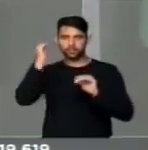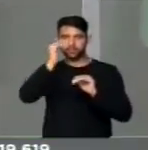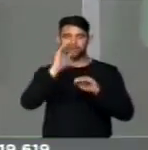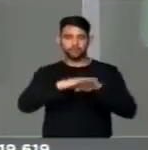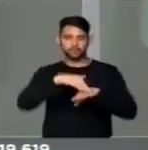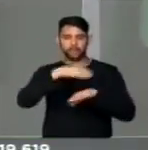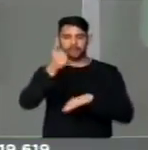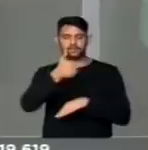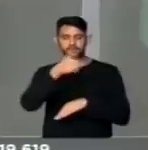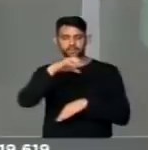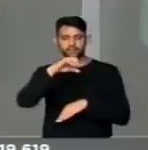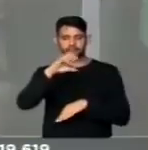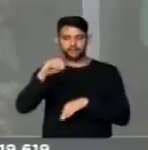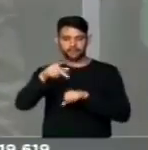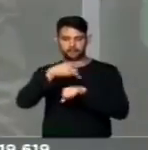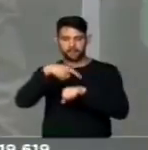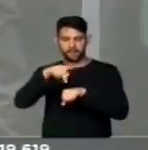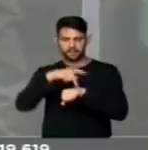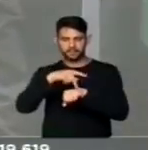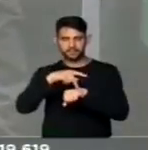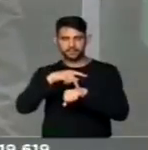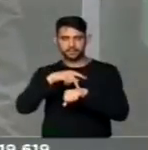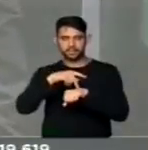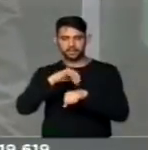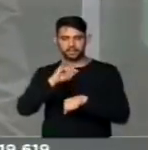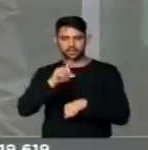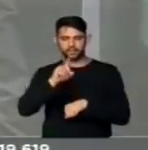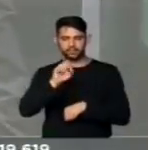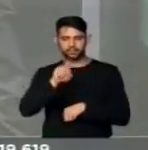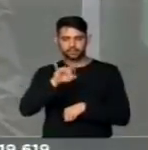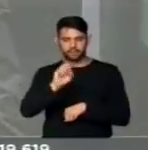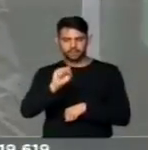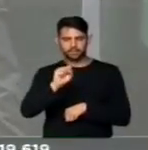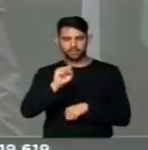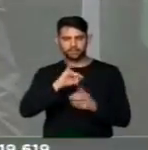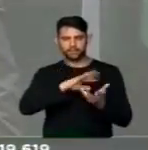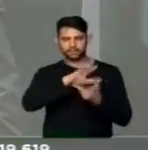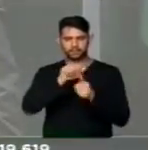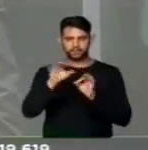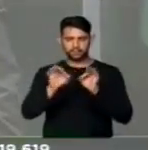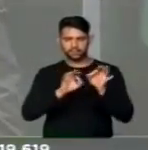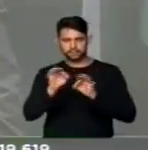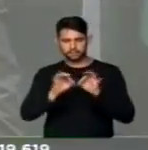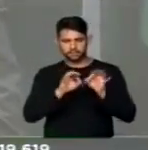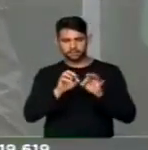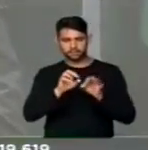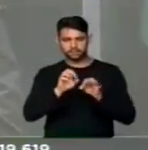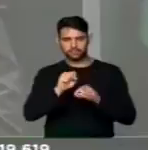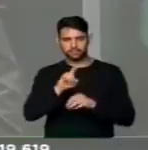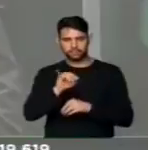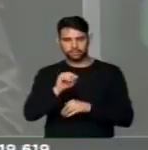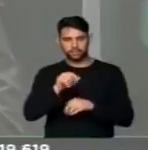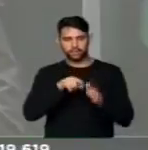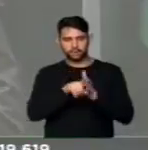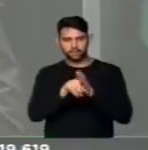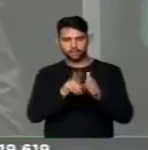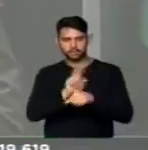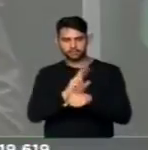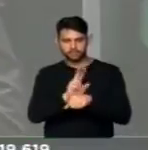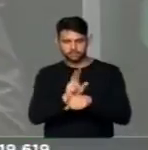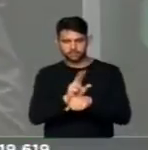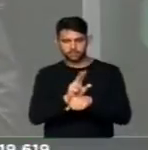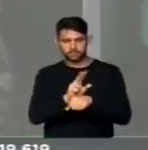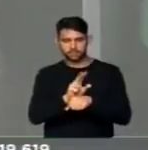de mais de 190 países, a INTOSAI, International Organization of Supreme Audit